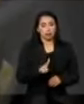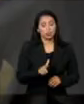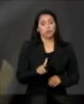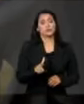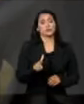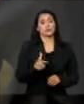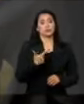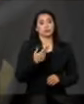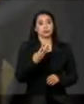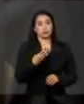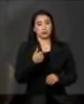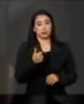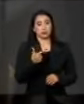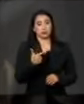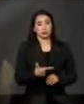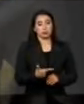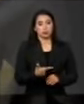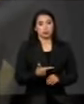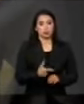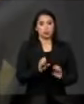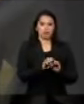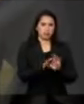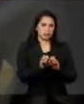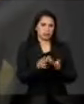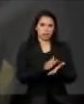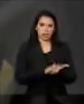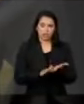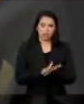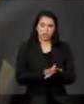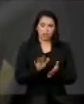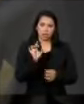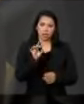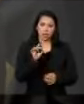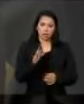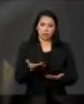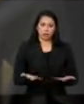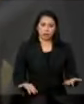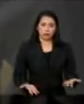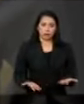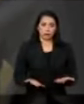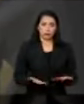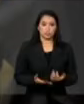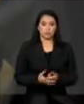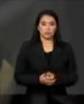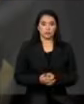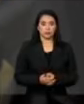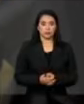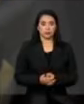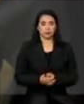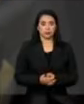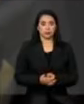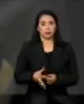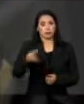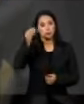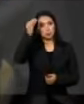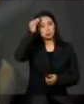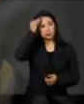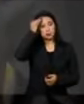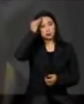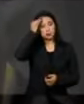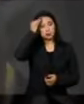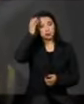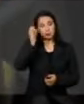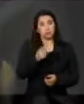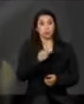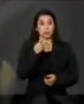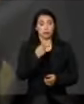Estou aqui para ensinar ninguém nada, estou aqui apenas para fazer, chamar esse colendo a uma reflexão e dizer que